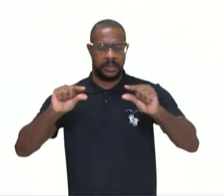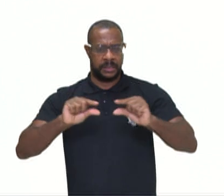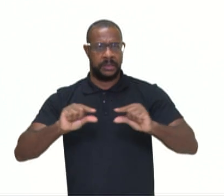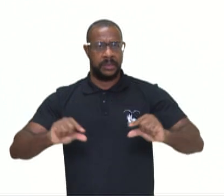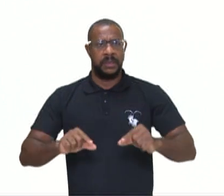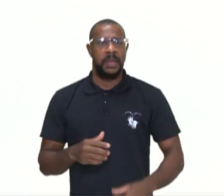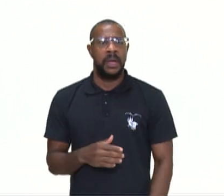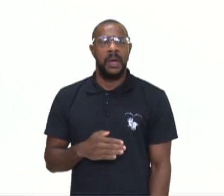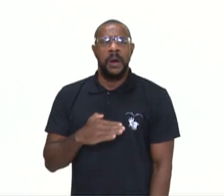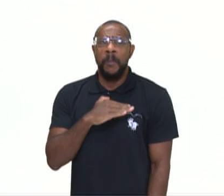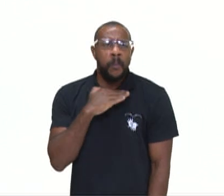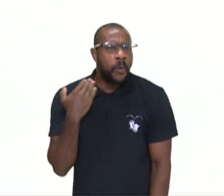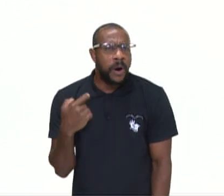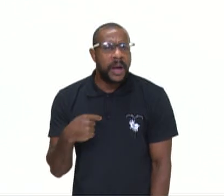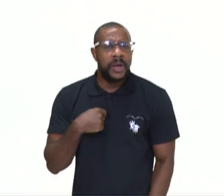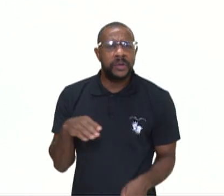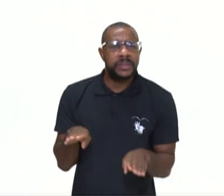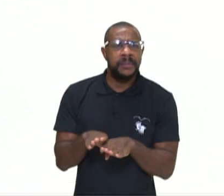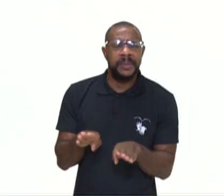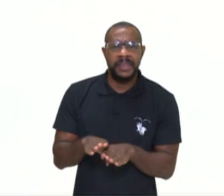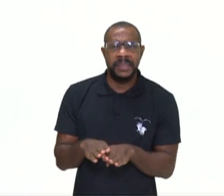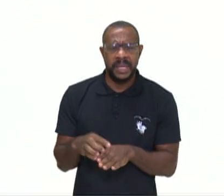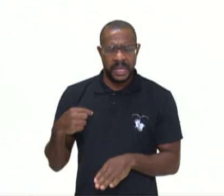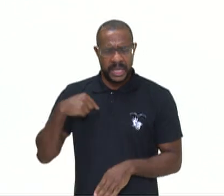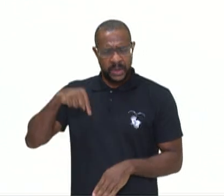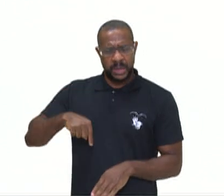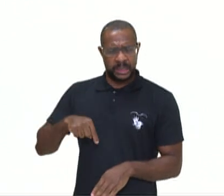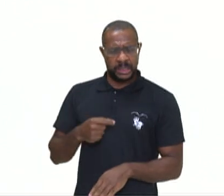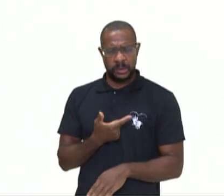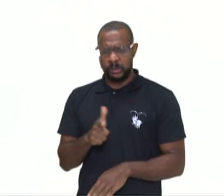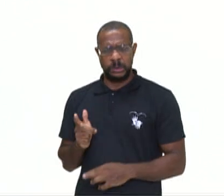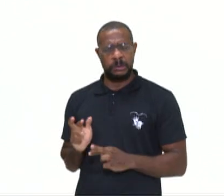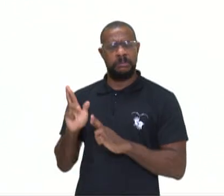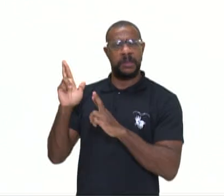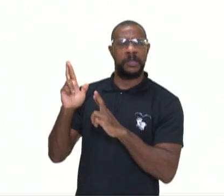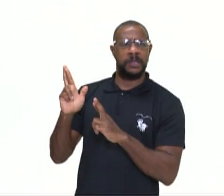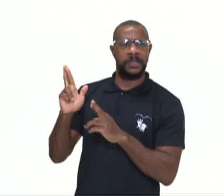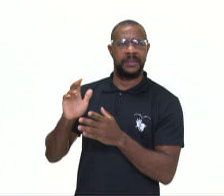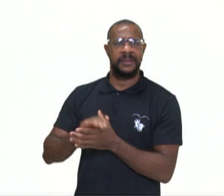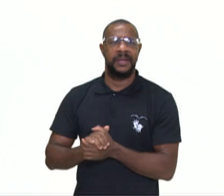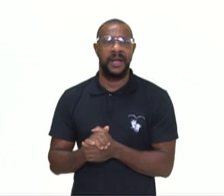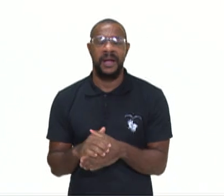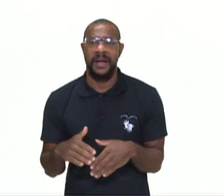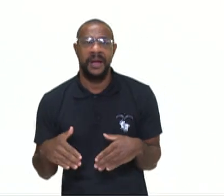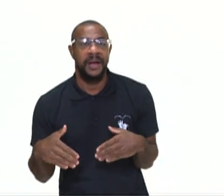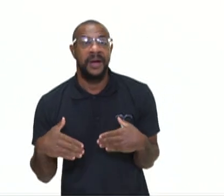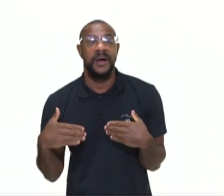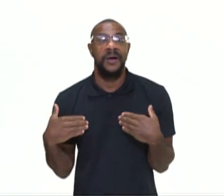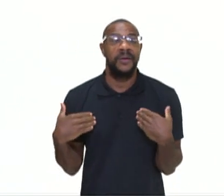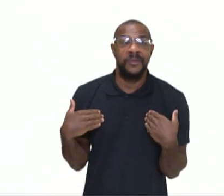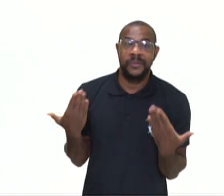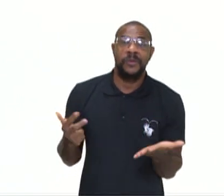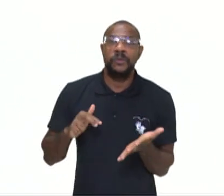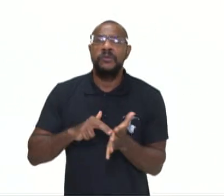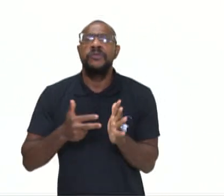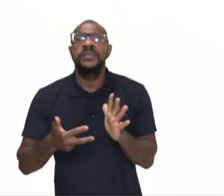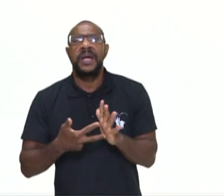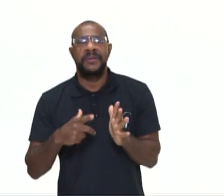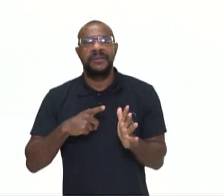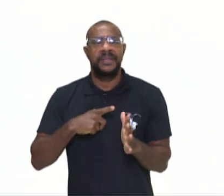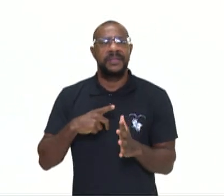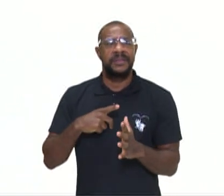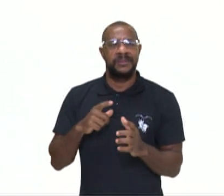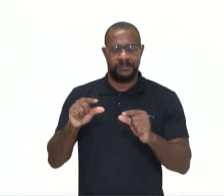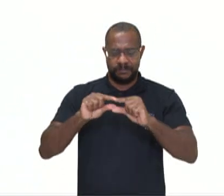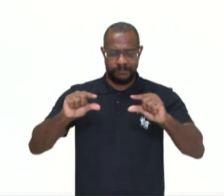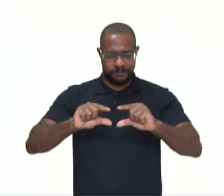também, caia eu também sem esperança. Que ênfase, né, vai dar o poeta nisso? Ele